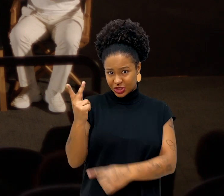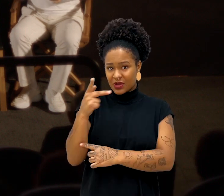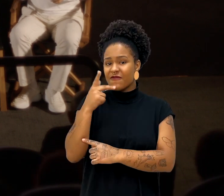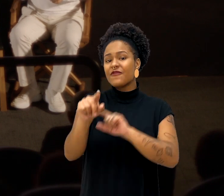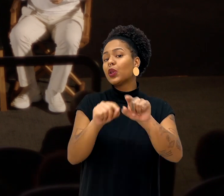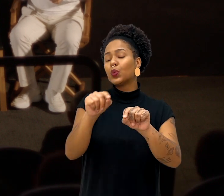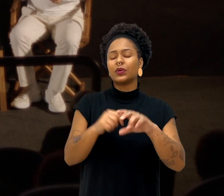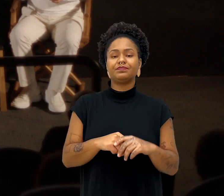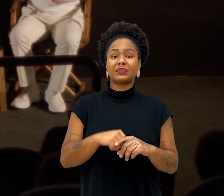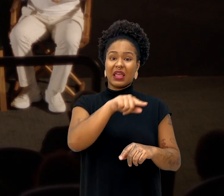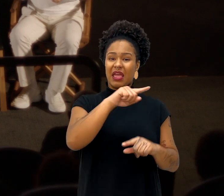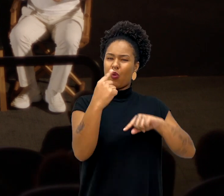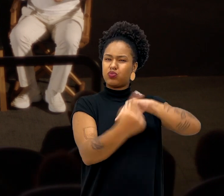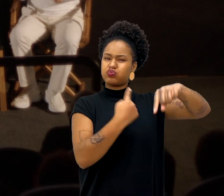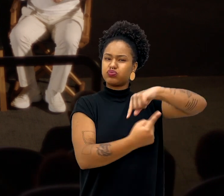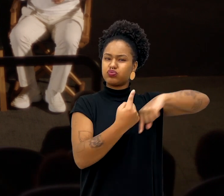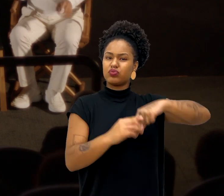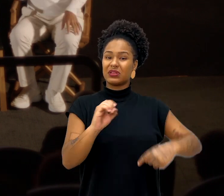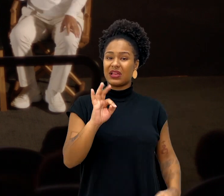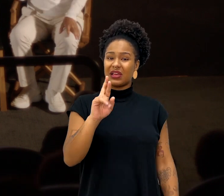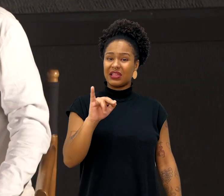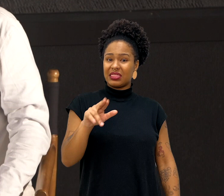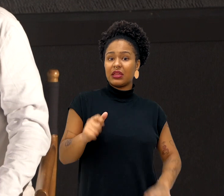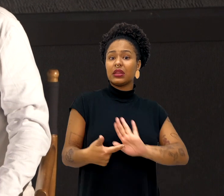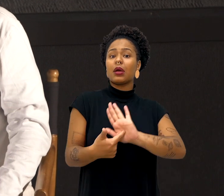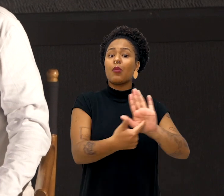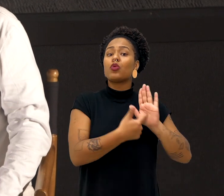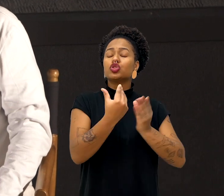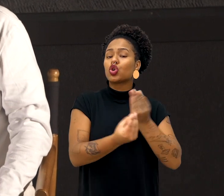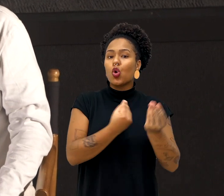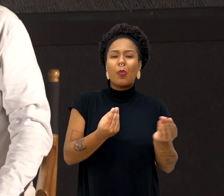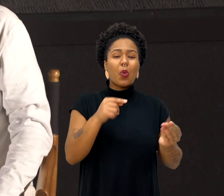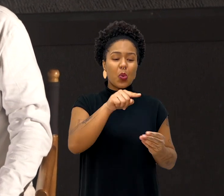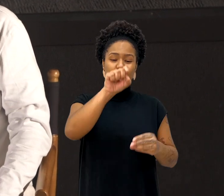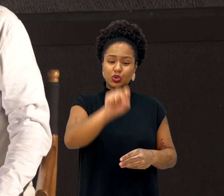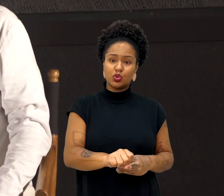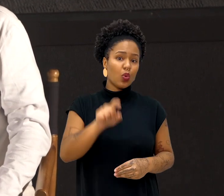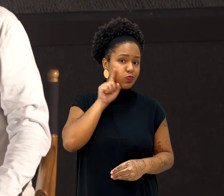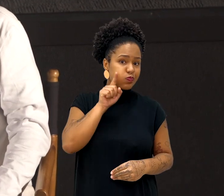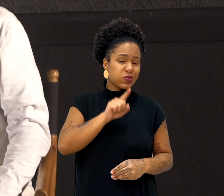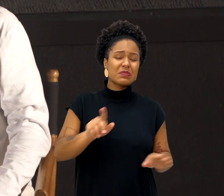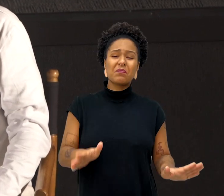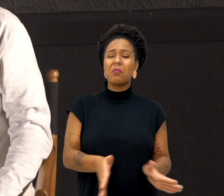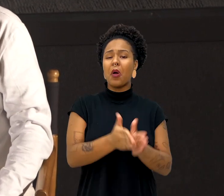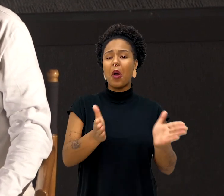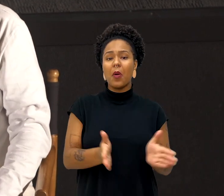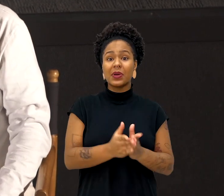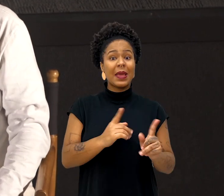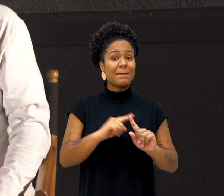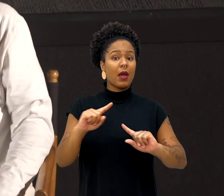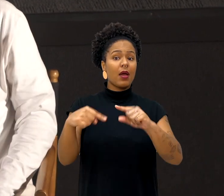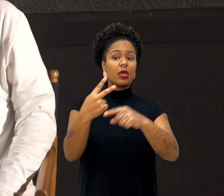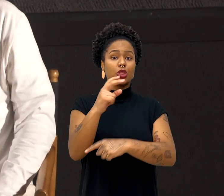sistema. O George Bush declarou que o Katrina revelou o quanto era pobre